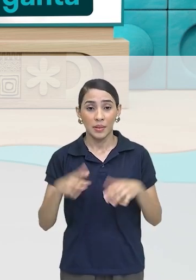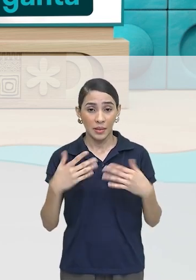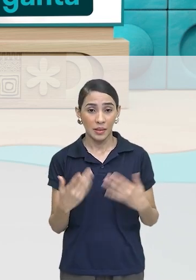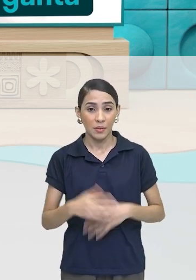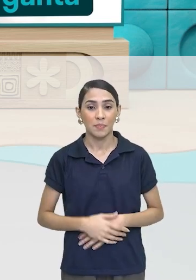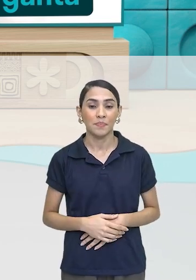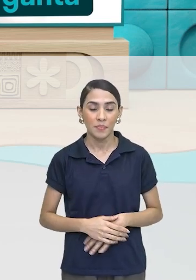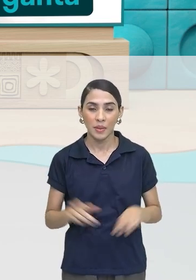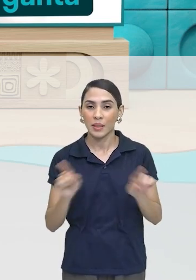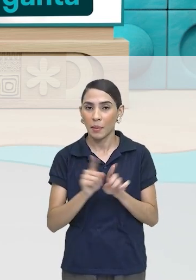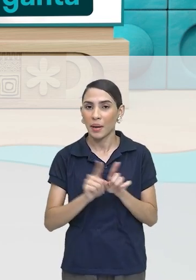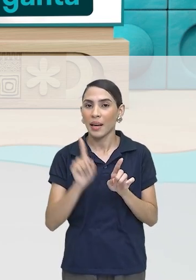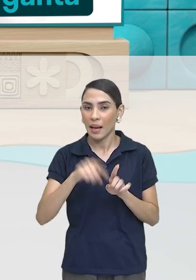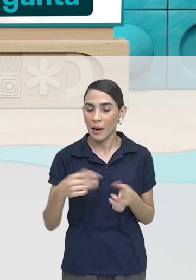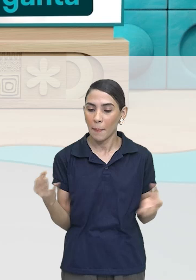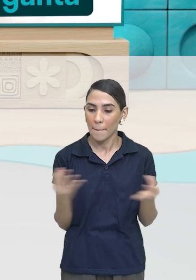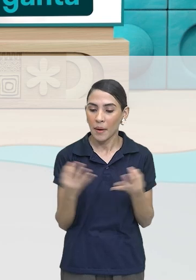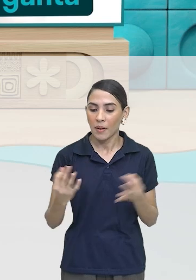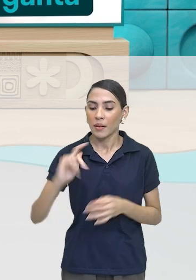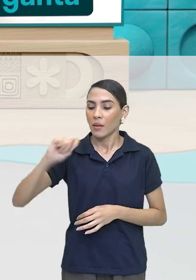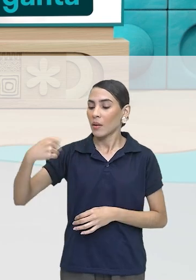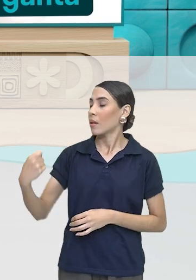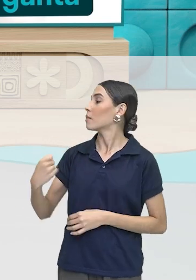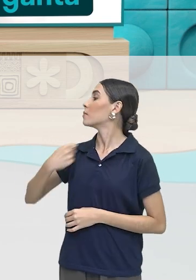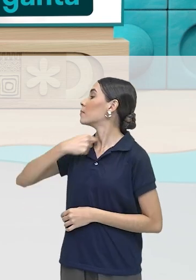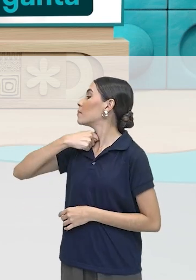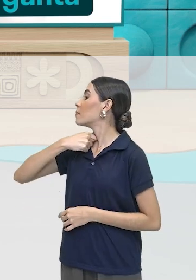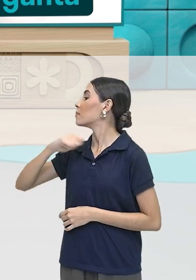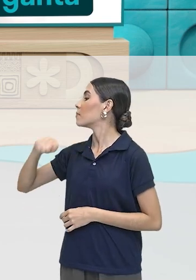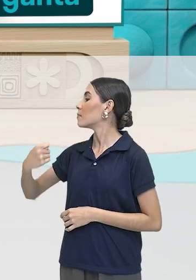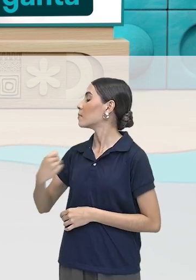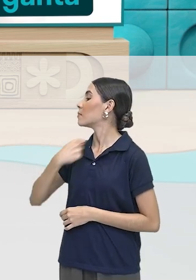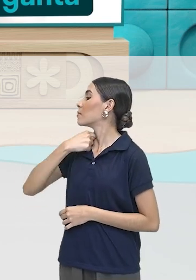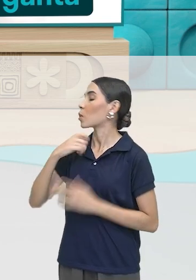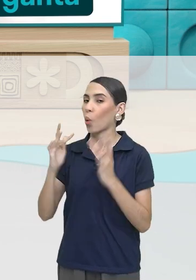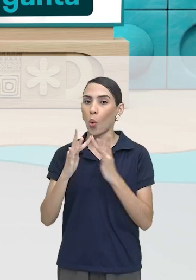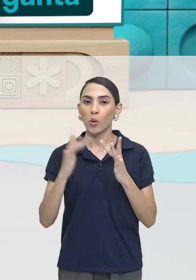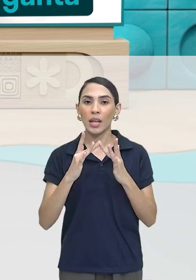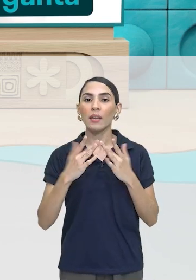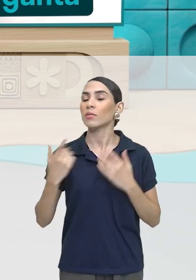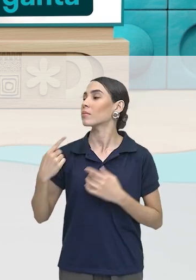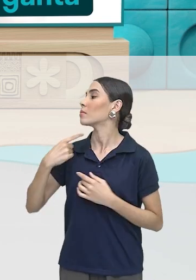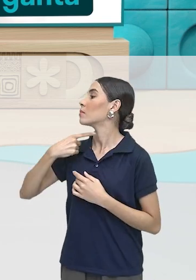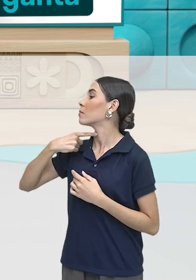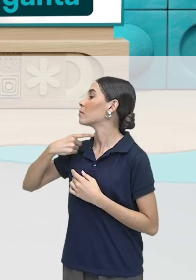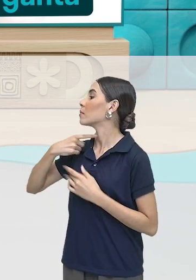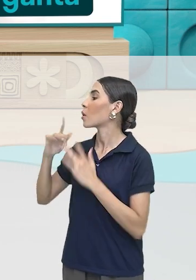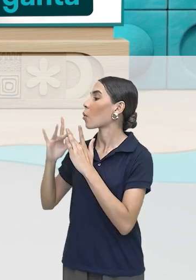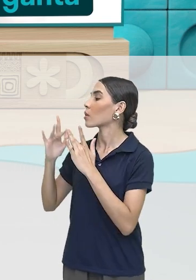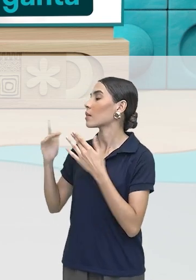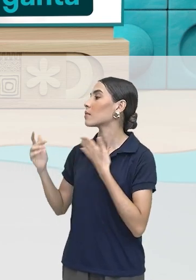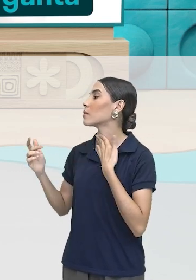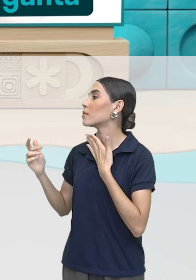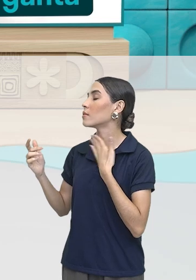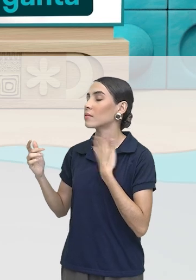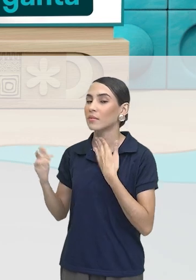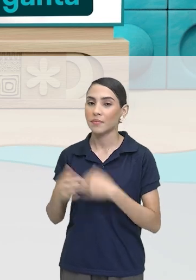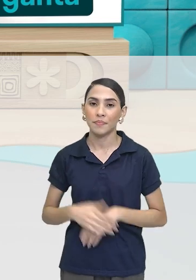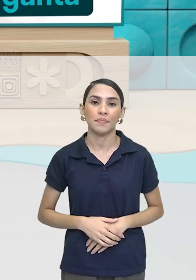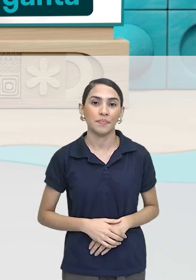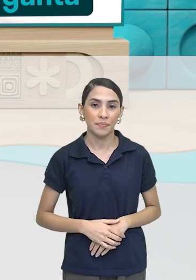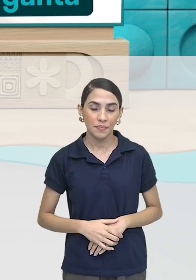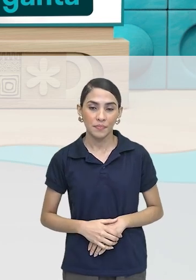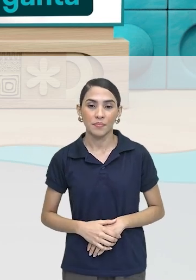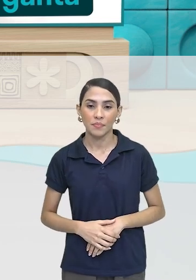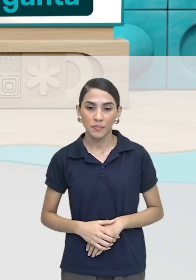Então, o golpe também é perfeito quando ele consegue tocar na parte do corpo, né, que ele mirou ali, sem que o seu adversário